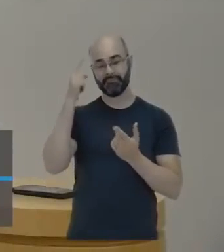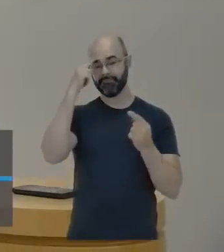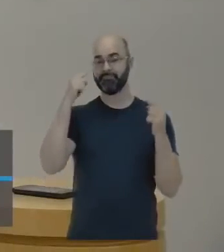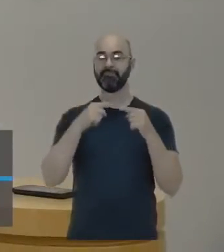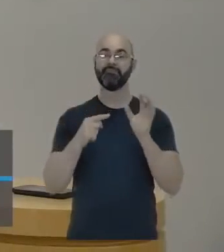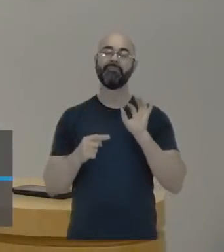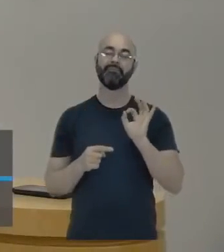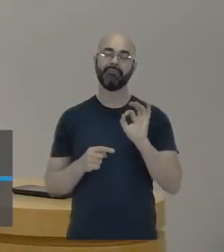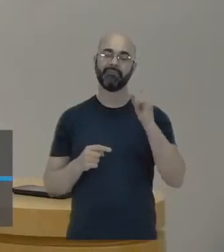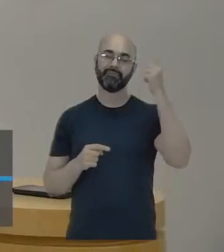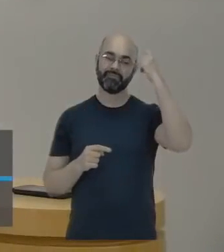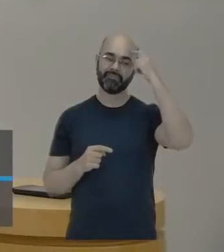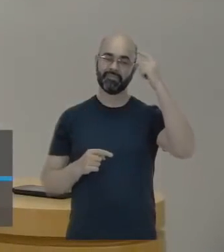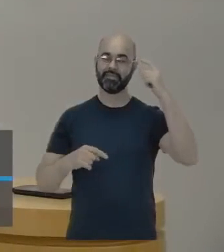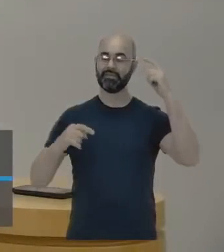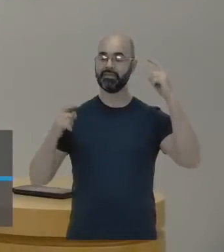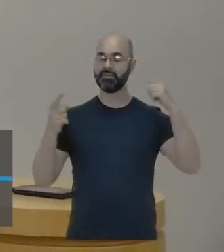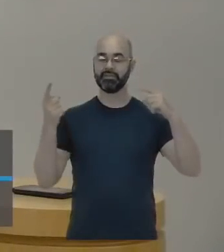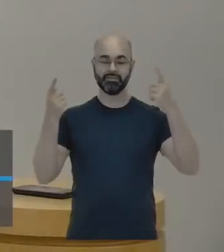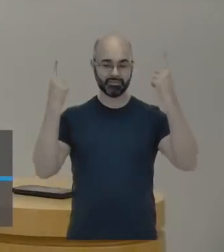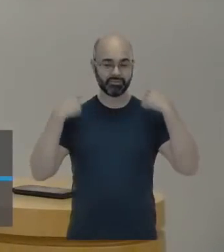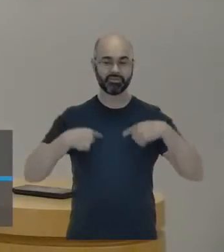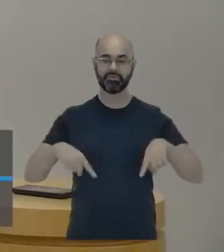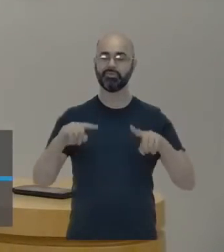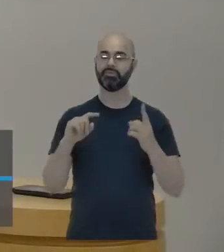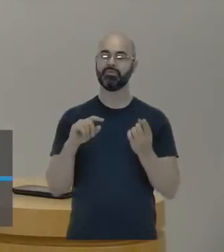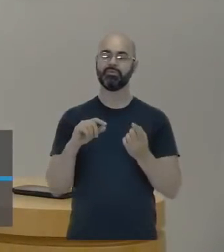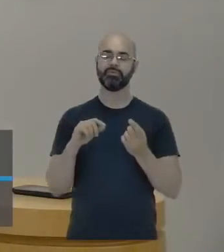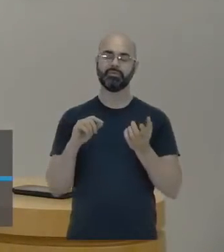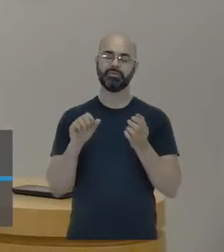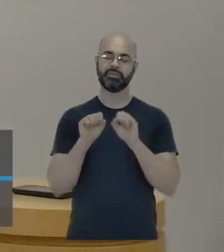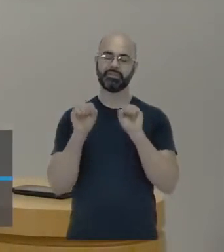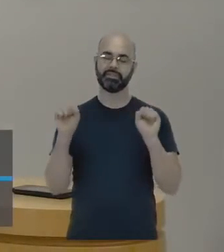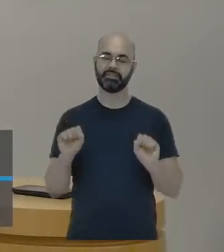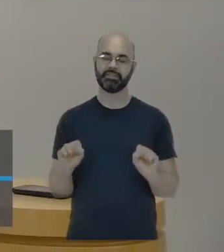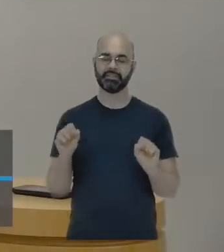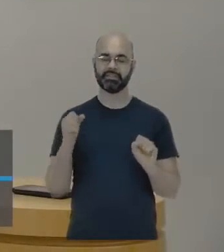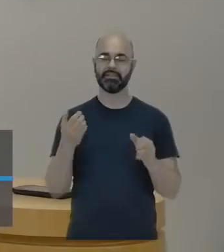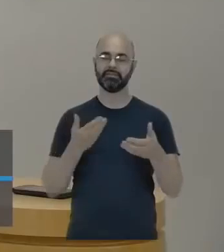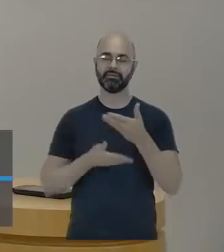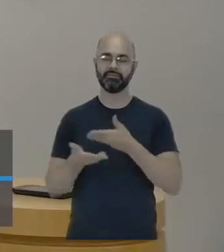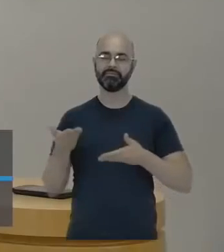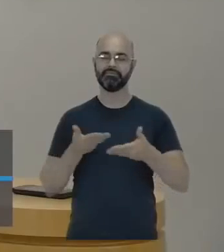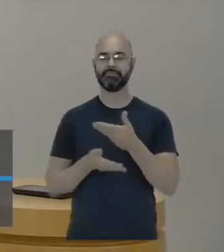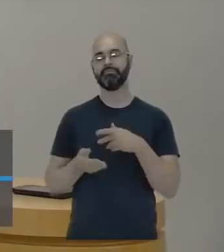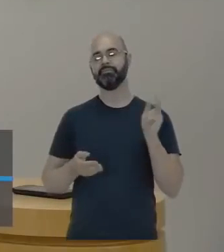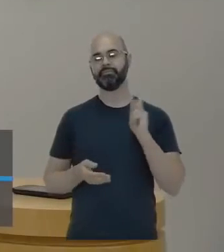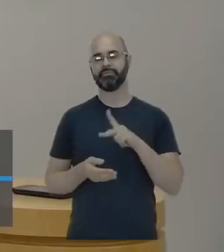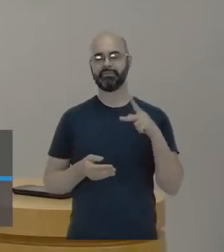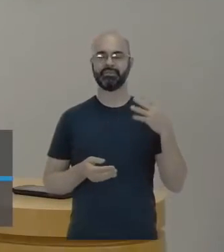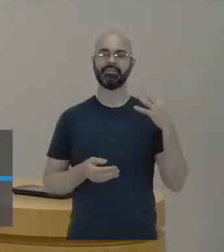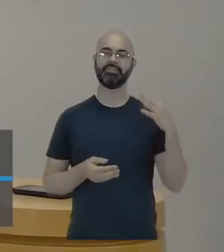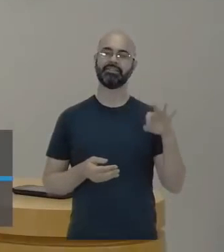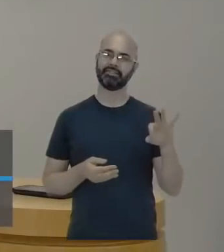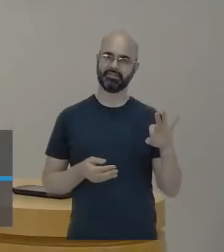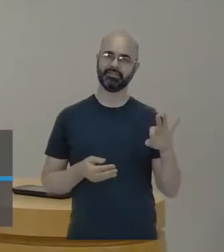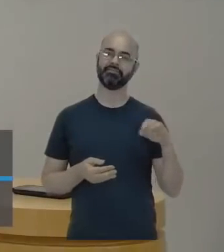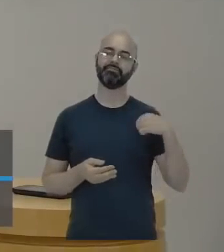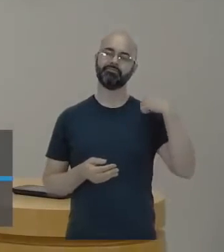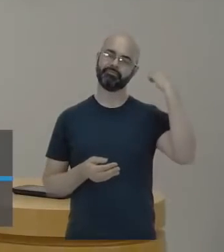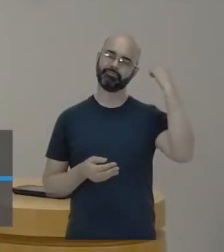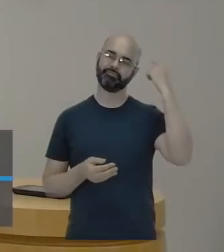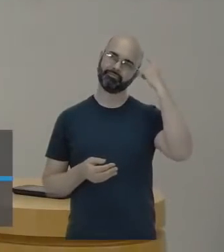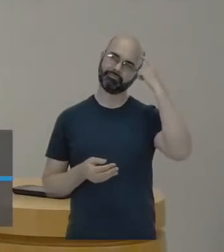gente tem que lembrar que todos os sistemas do corpo, eles interagem, né? E aí o professor está corretíssimo, né? A gente tem que lembrar que vai passar